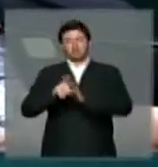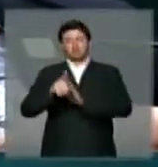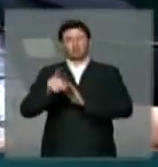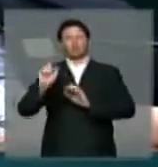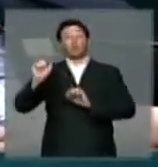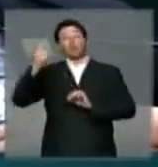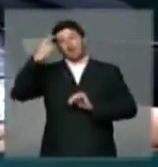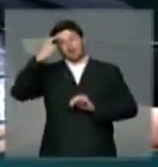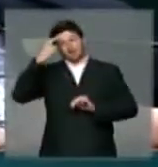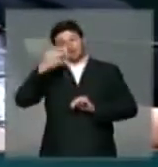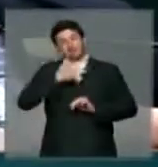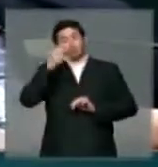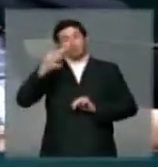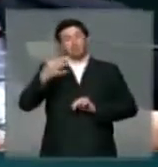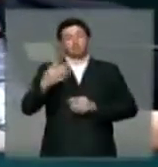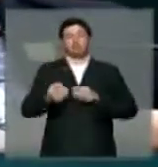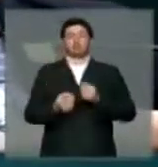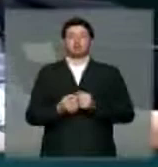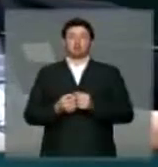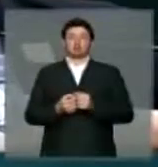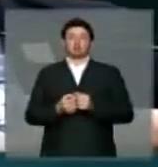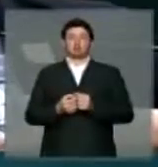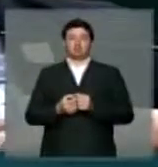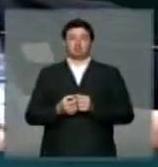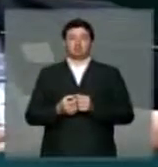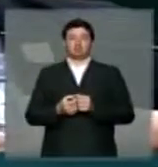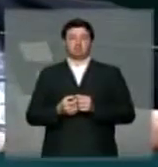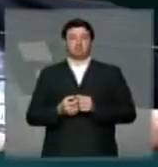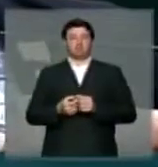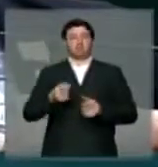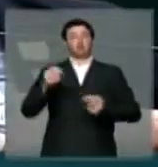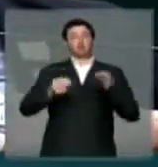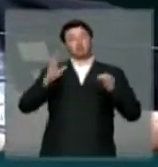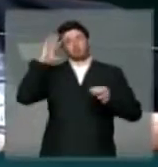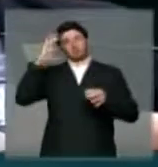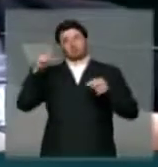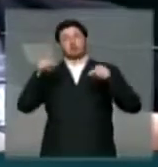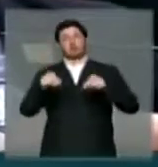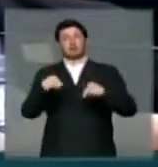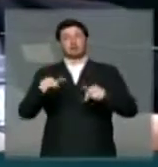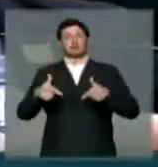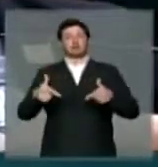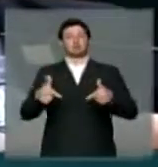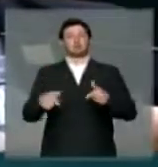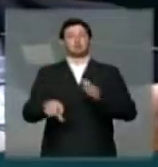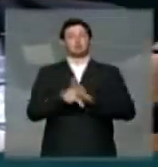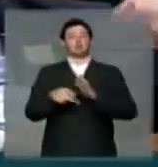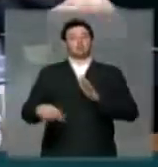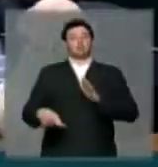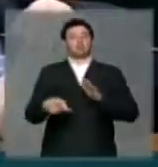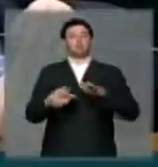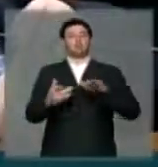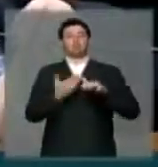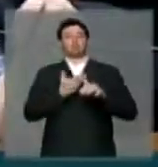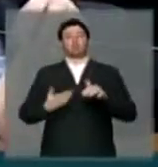que pensam, o que agem, o que acham e como julgam essa iniciativa do Executivo.